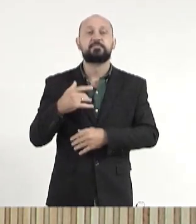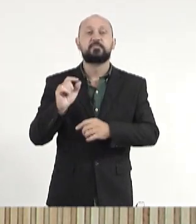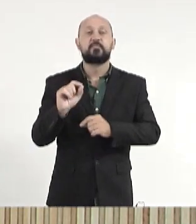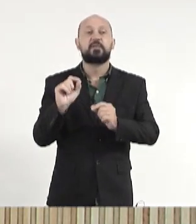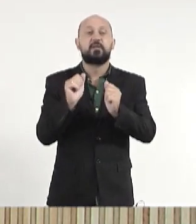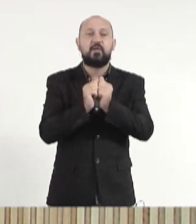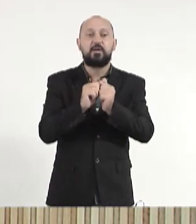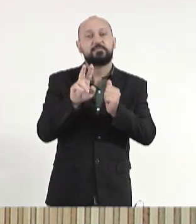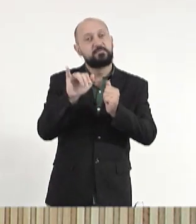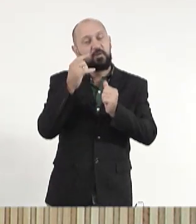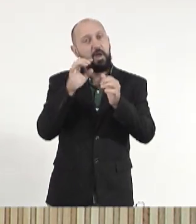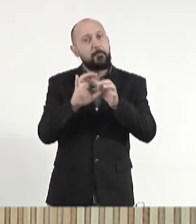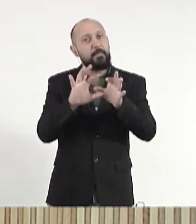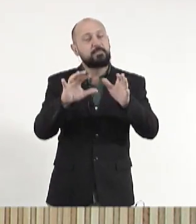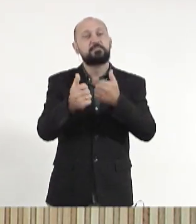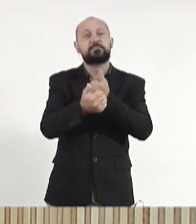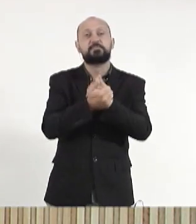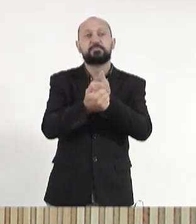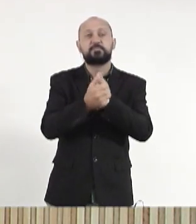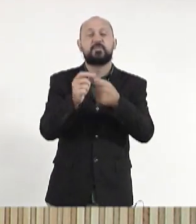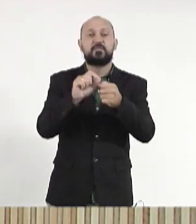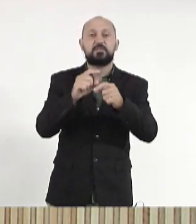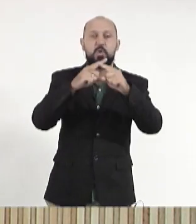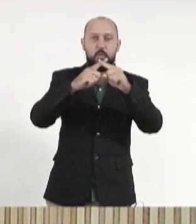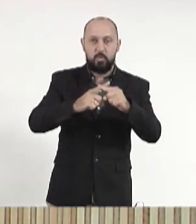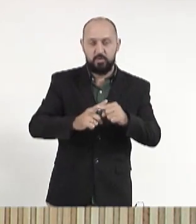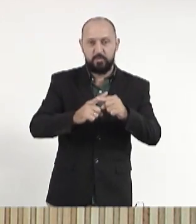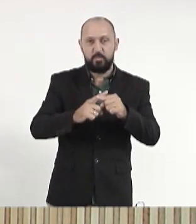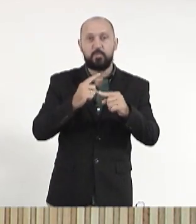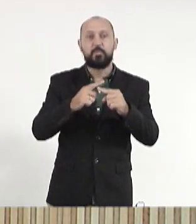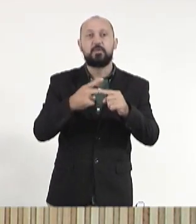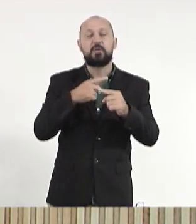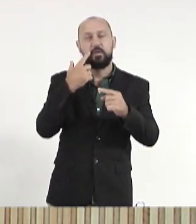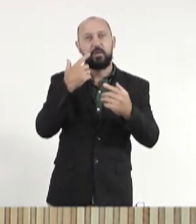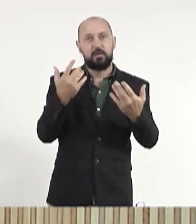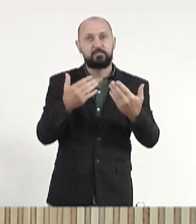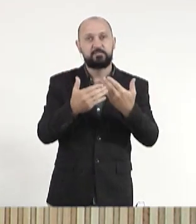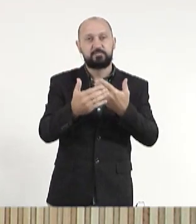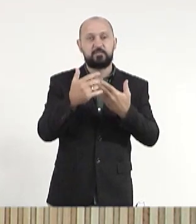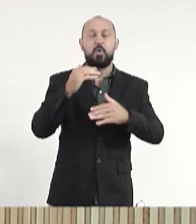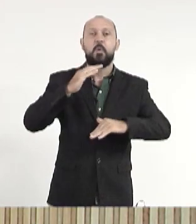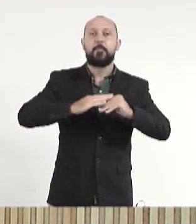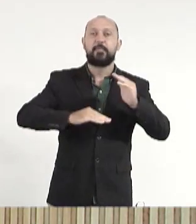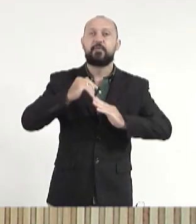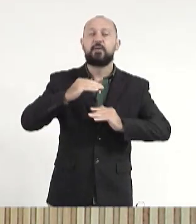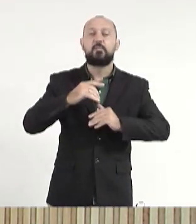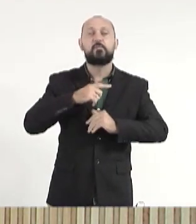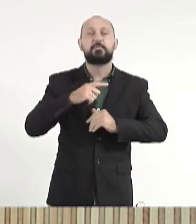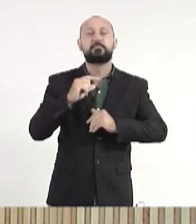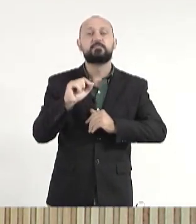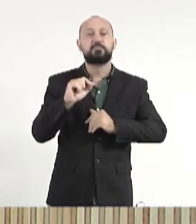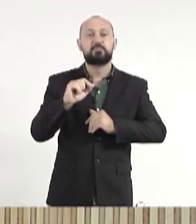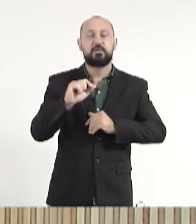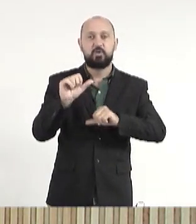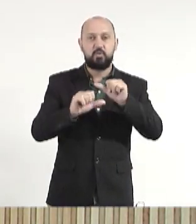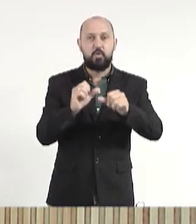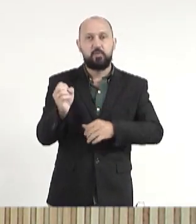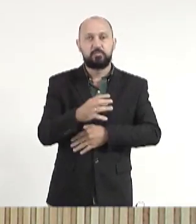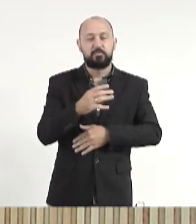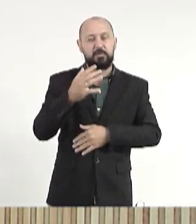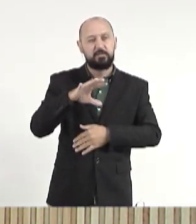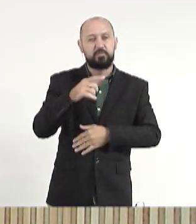que, inclusive, vão permitir em breve a realização de concurso público, pois o quadro de servidores, então, vai estar atualizado.